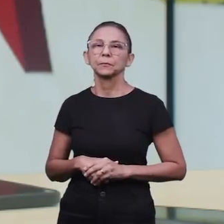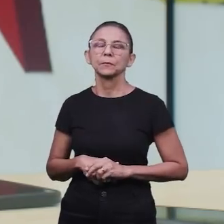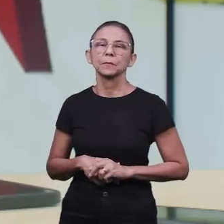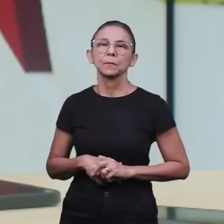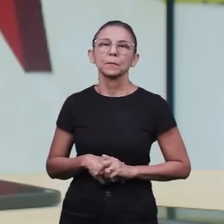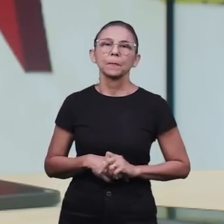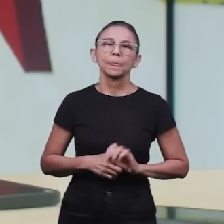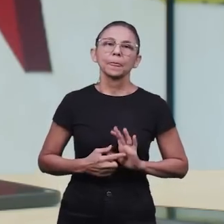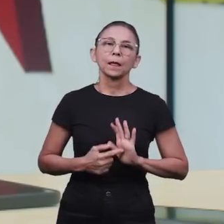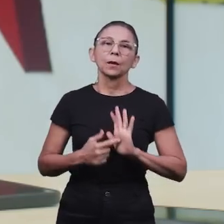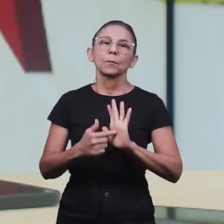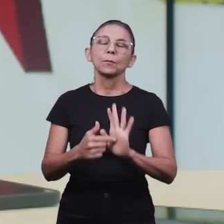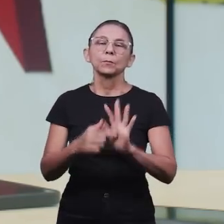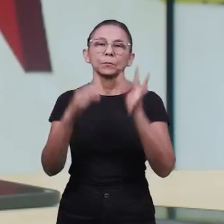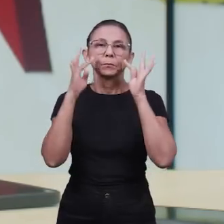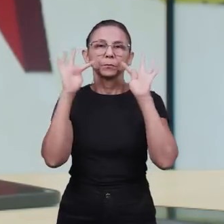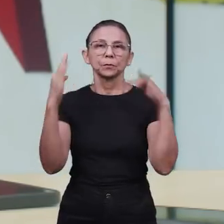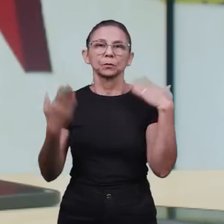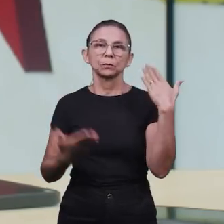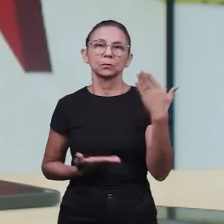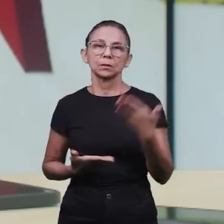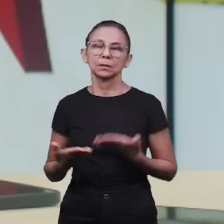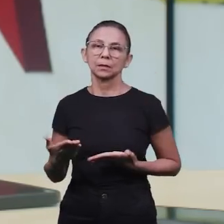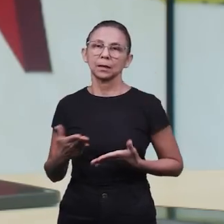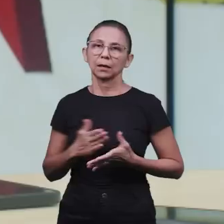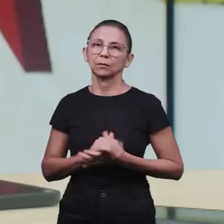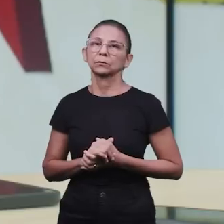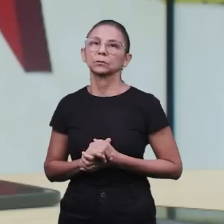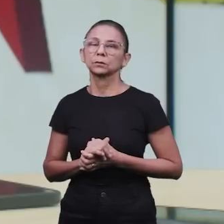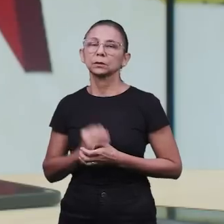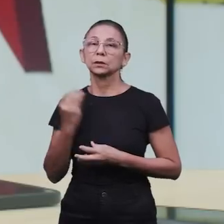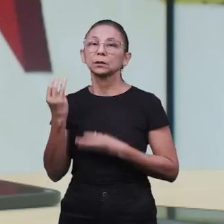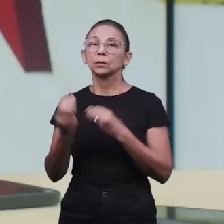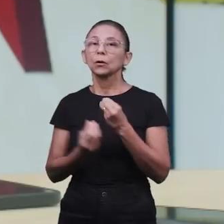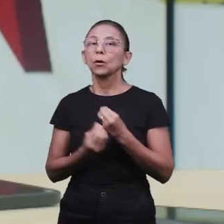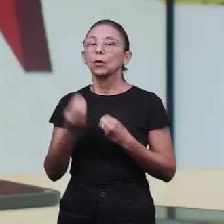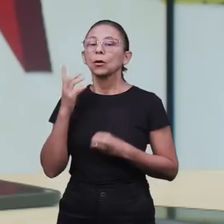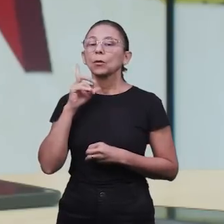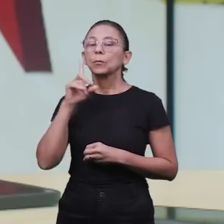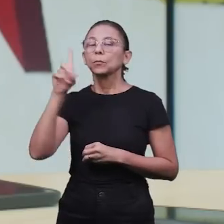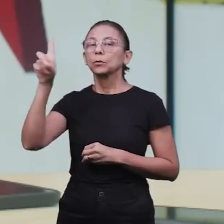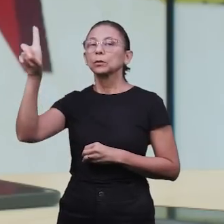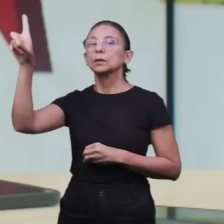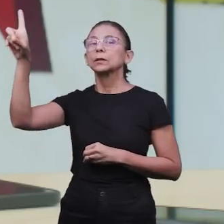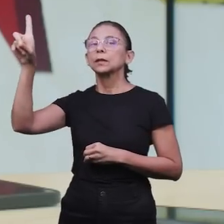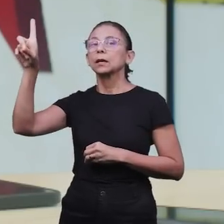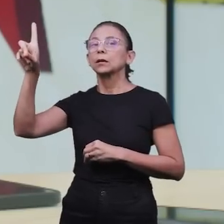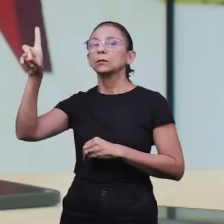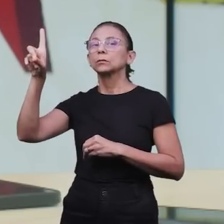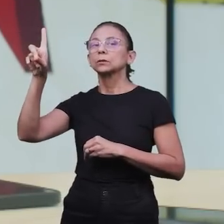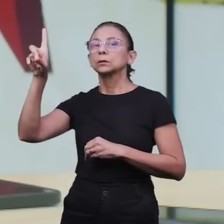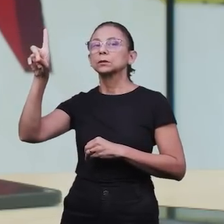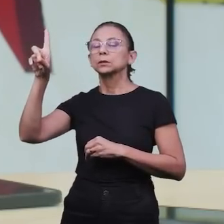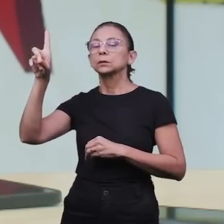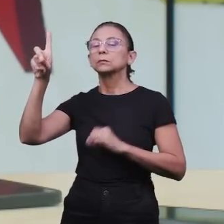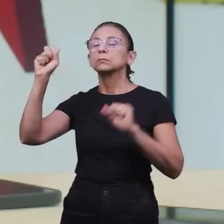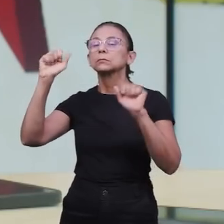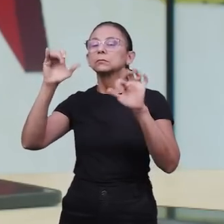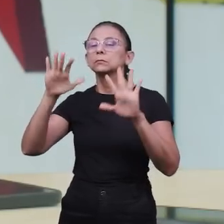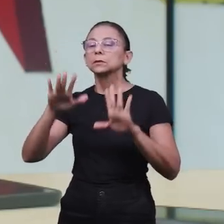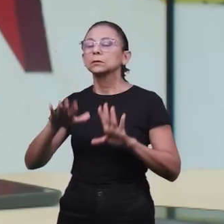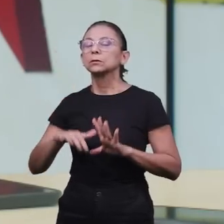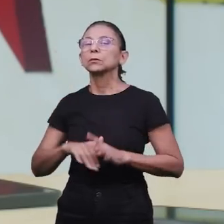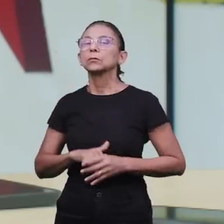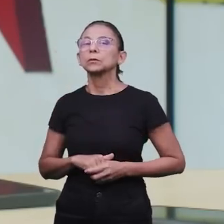do servo e a maneira como o Senhor honra e abençoa a fidelidade. Nós